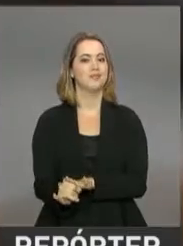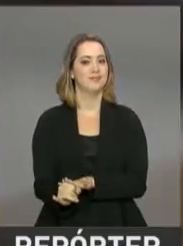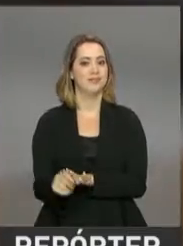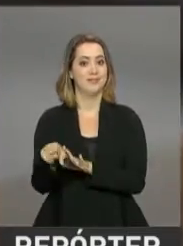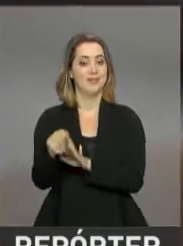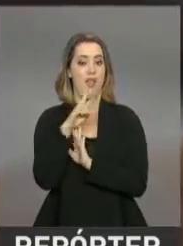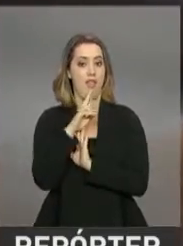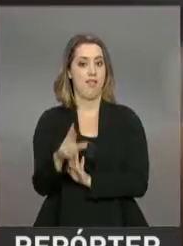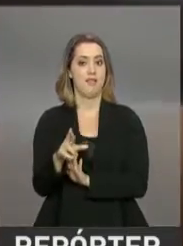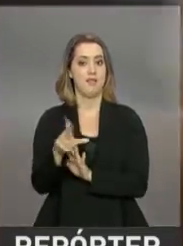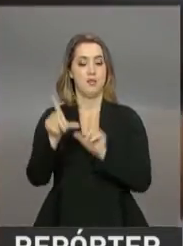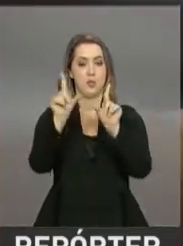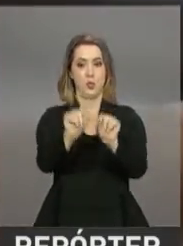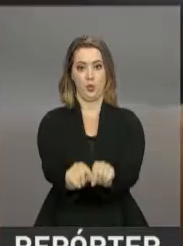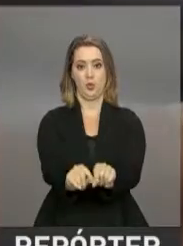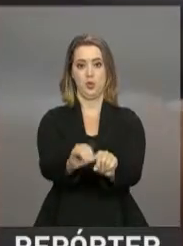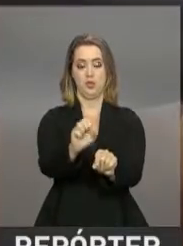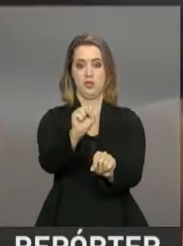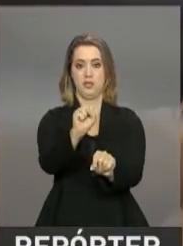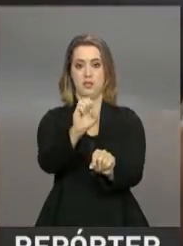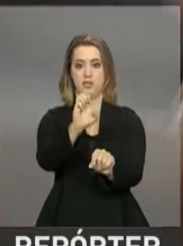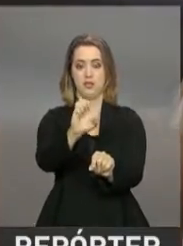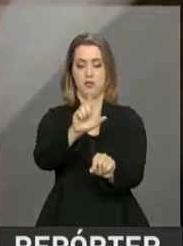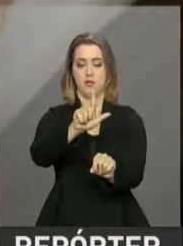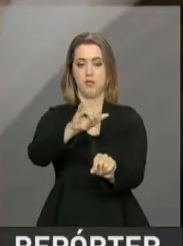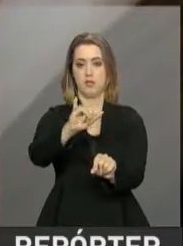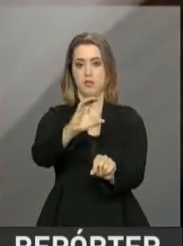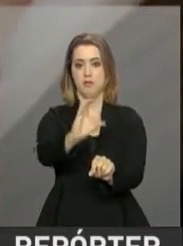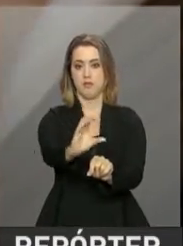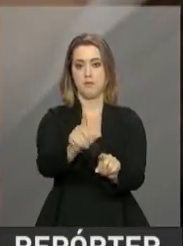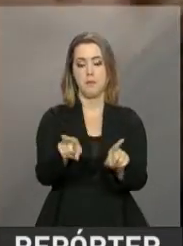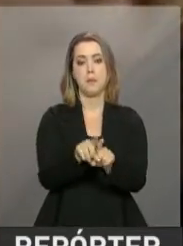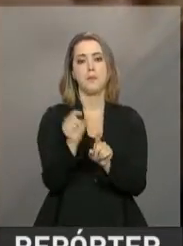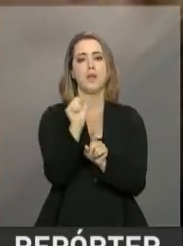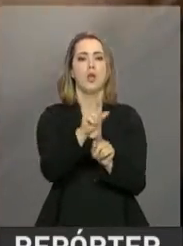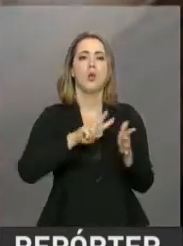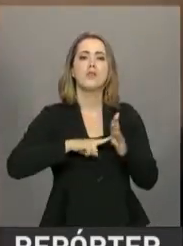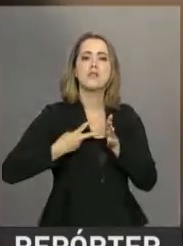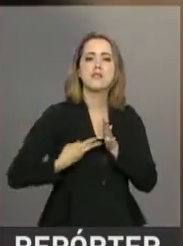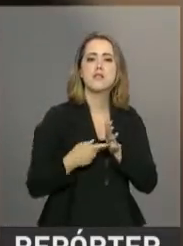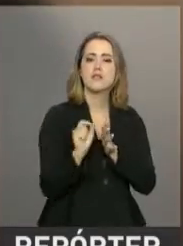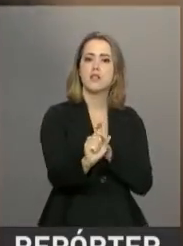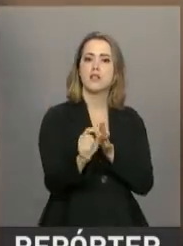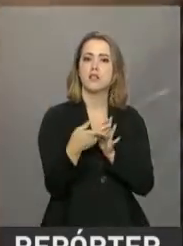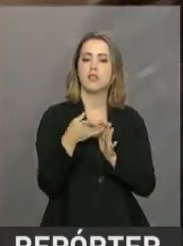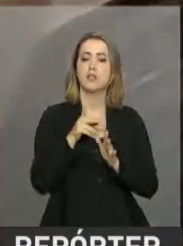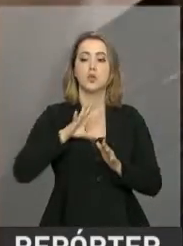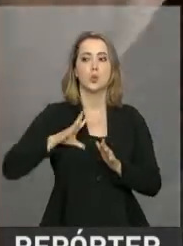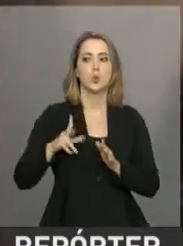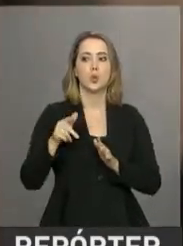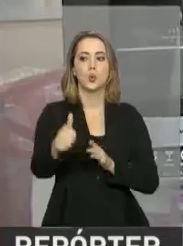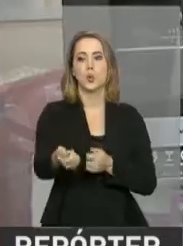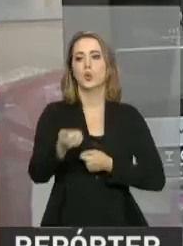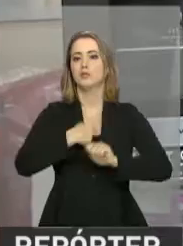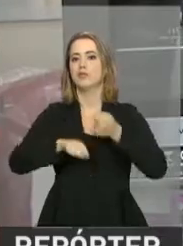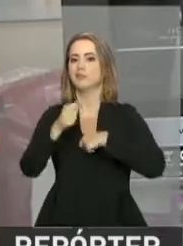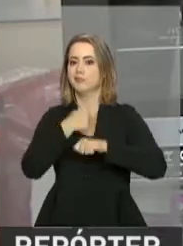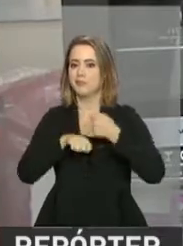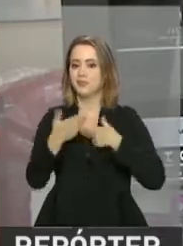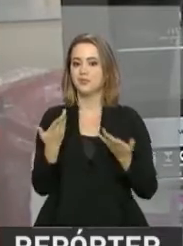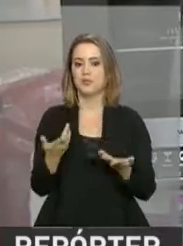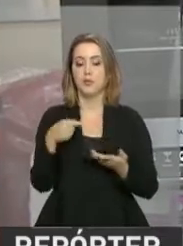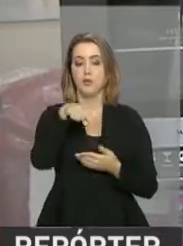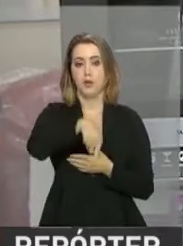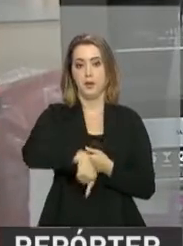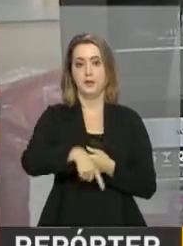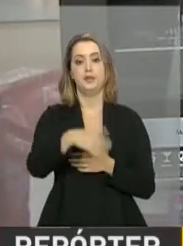resultados da queda da selic anunciada pelo banco central na prática a decisão impacta toda economia esta loja por